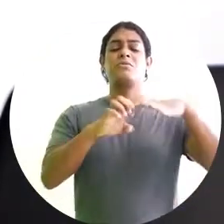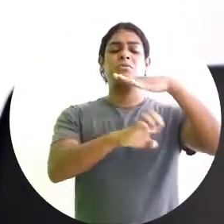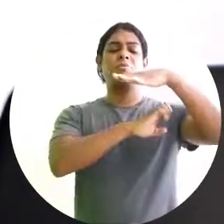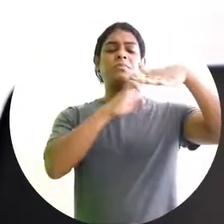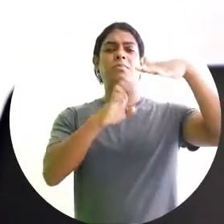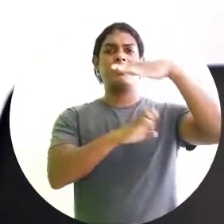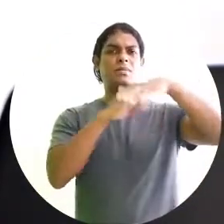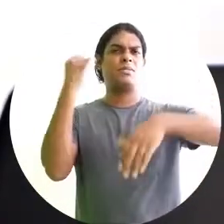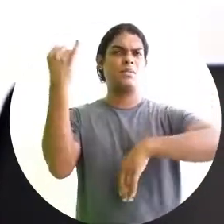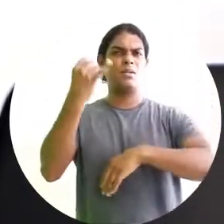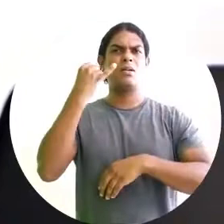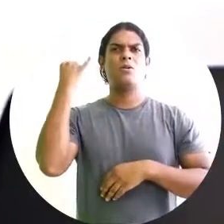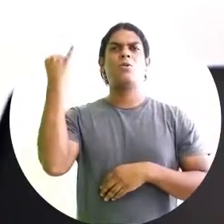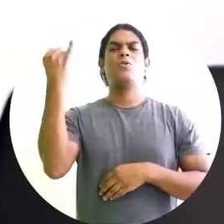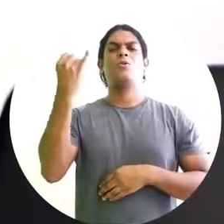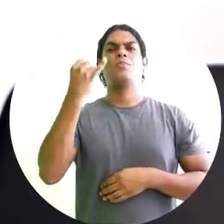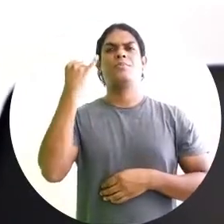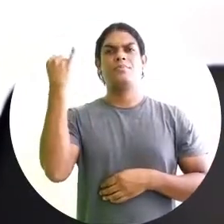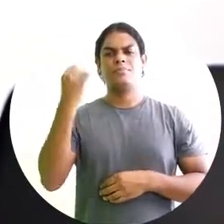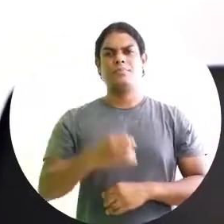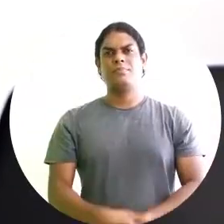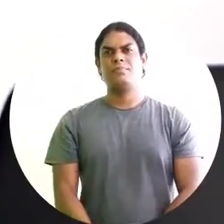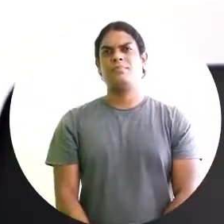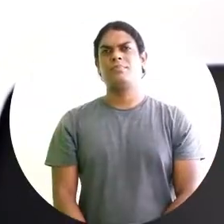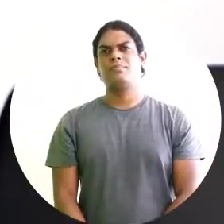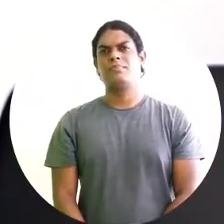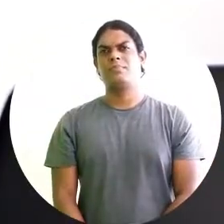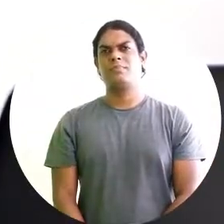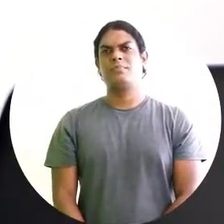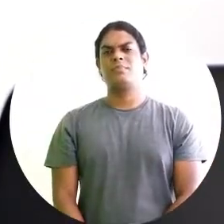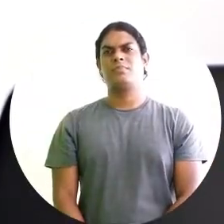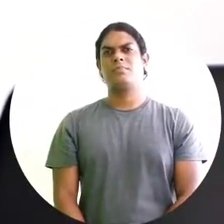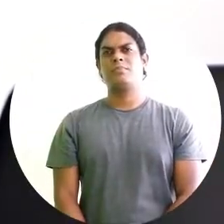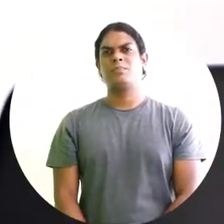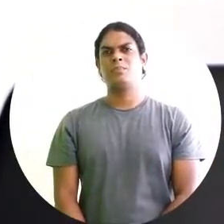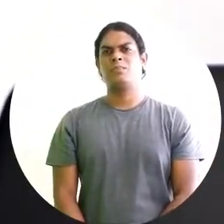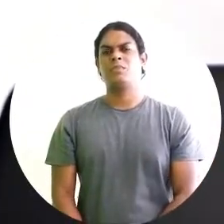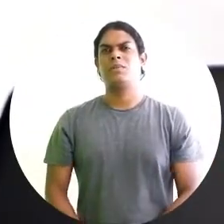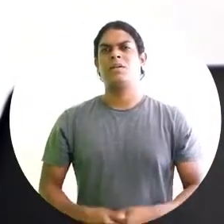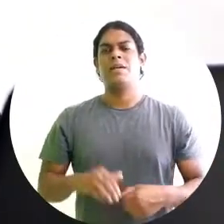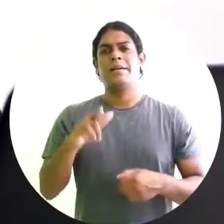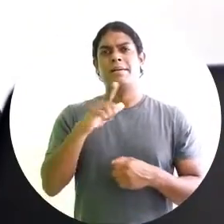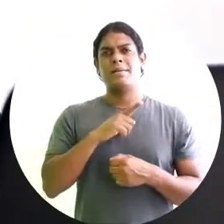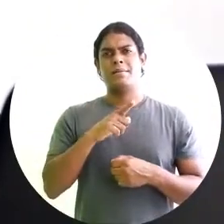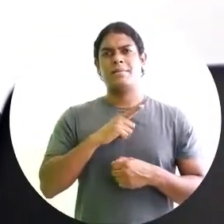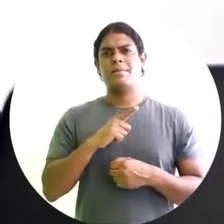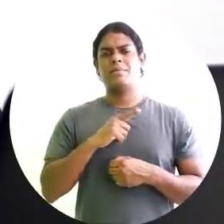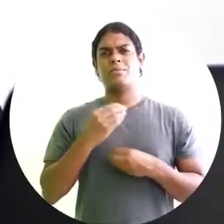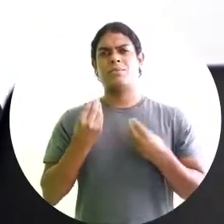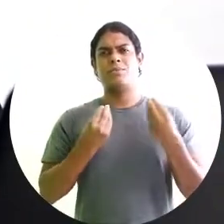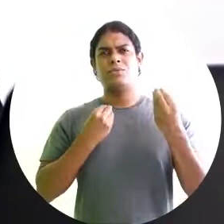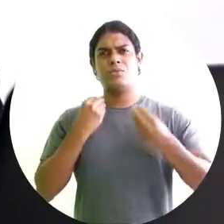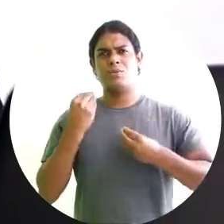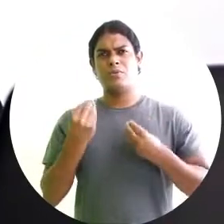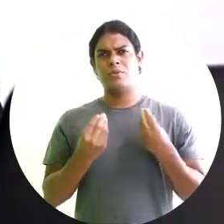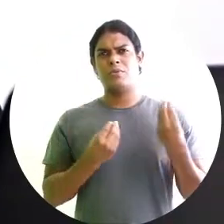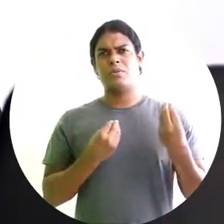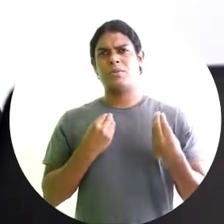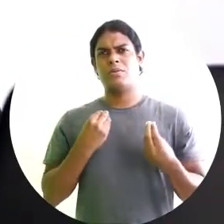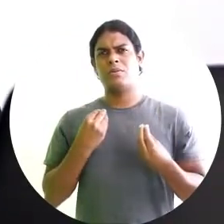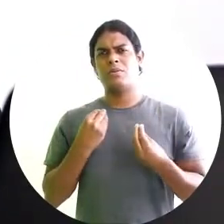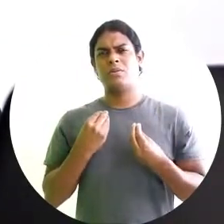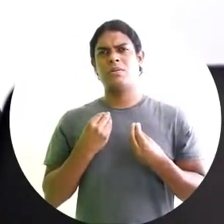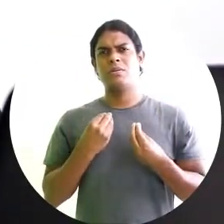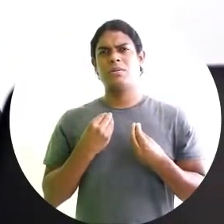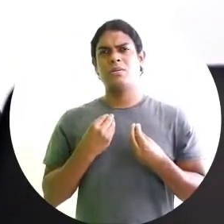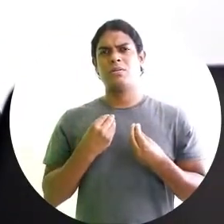economicamente, elas produzem receitas que são importantes para o país. Assim sendo, nós temos como